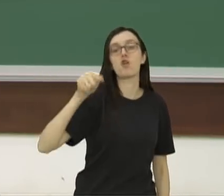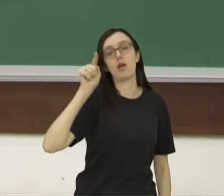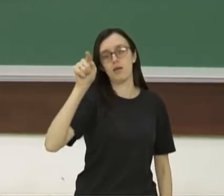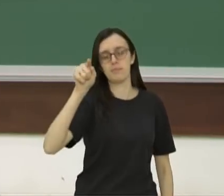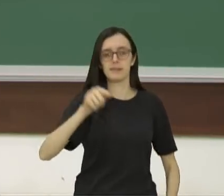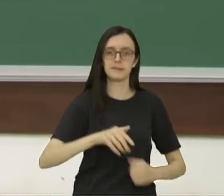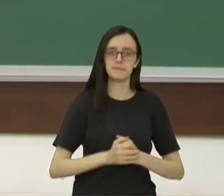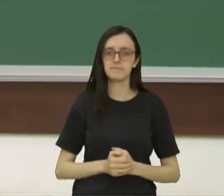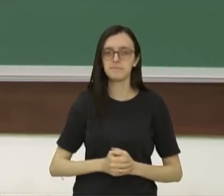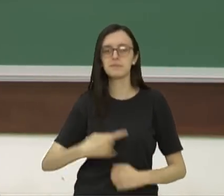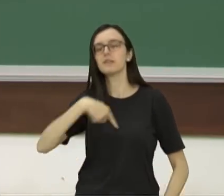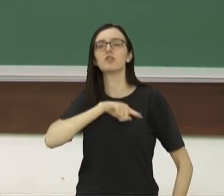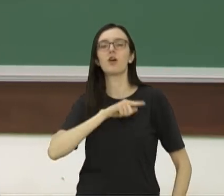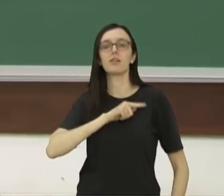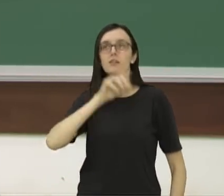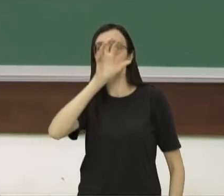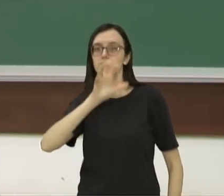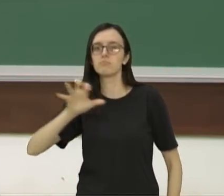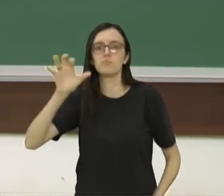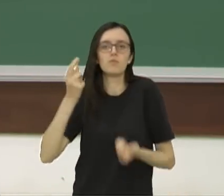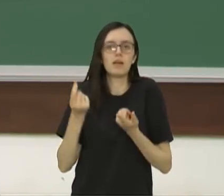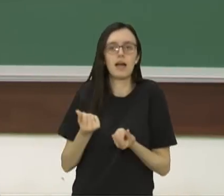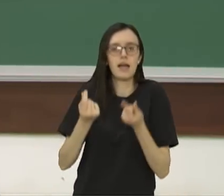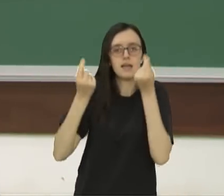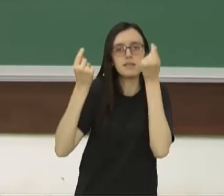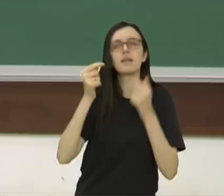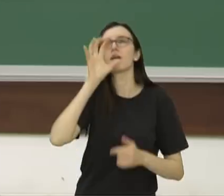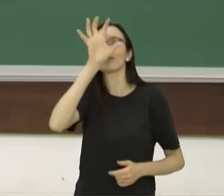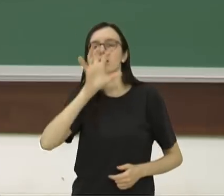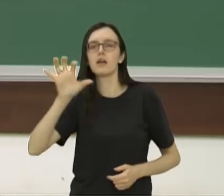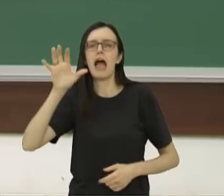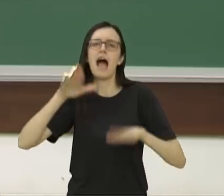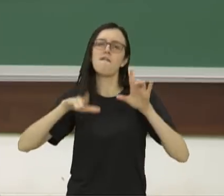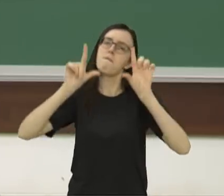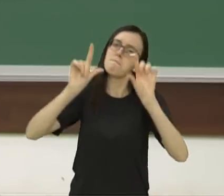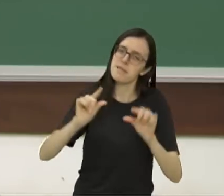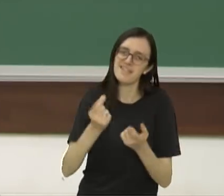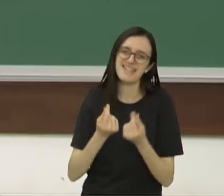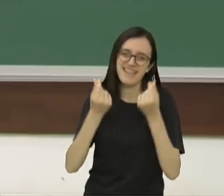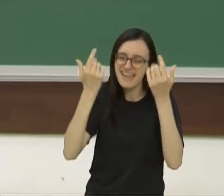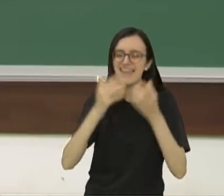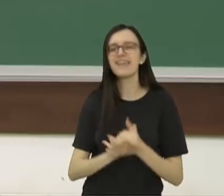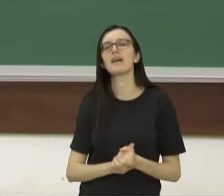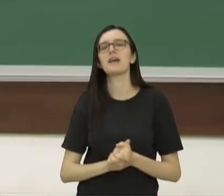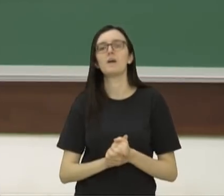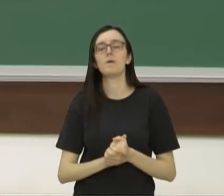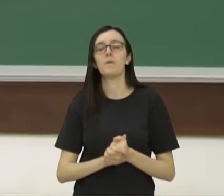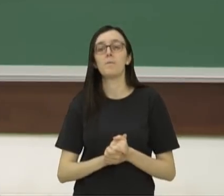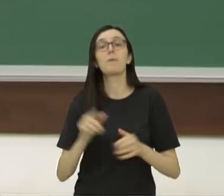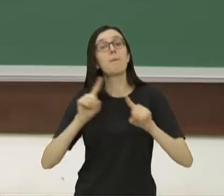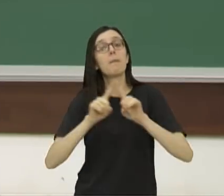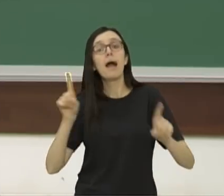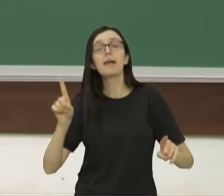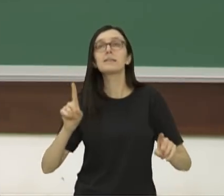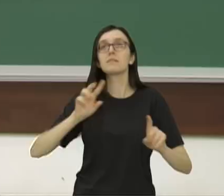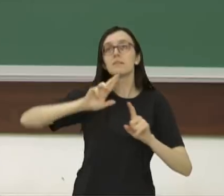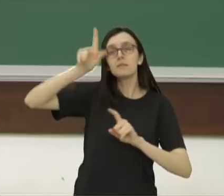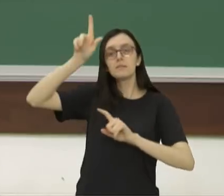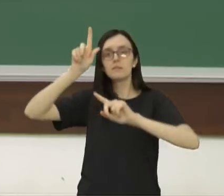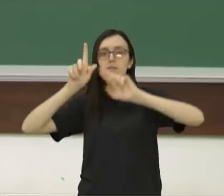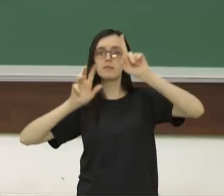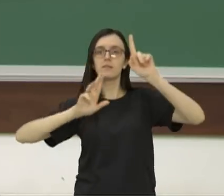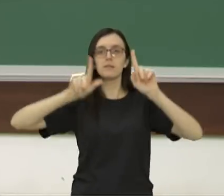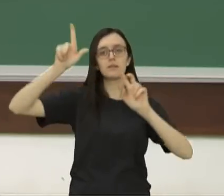elas, Então nós temos regiões que são bem ricas, regiões que são menos ricas, um pouco menos ricas, e toda essa